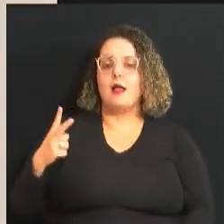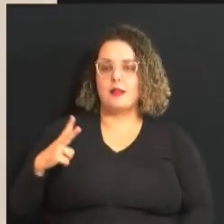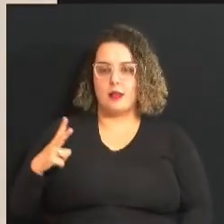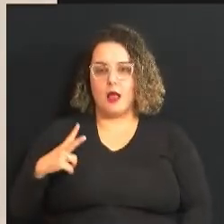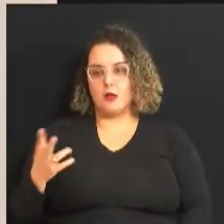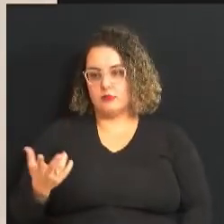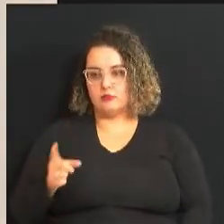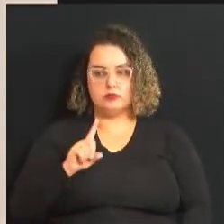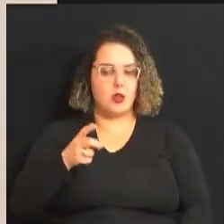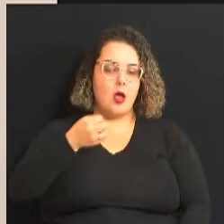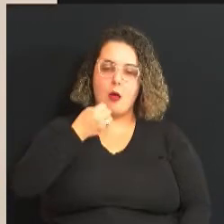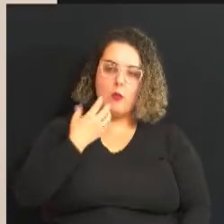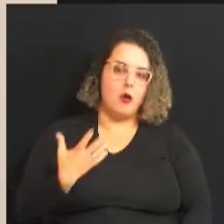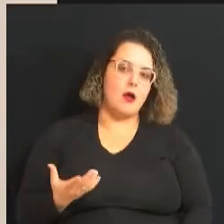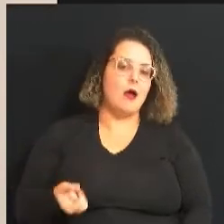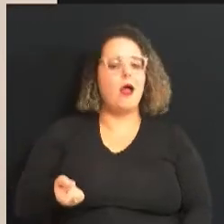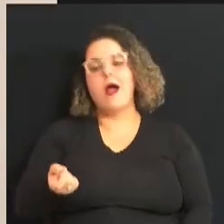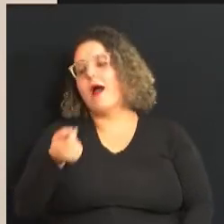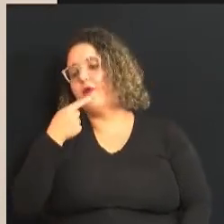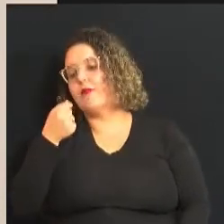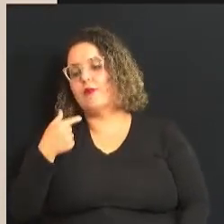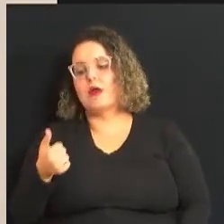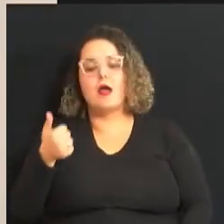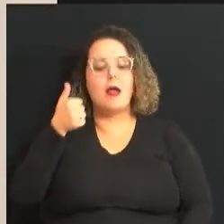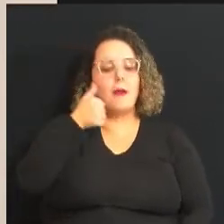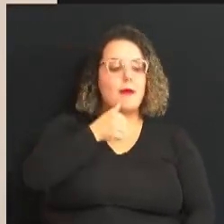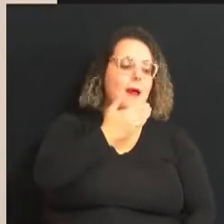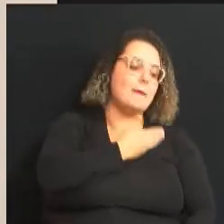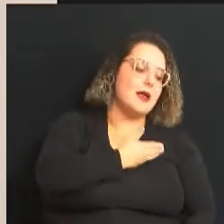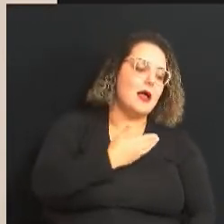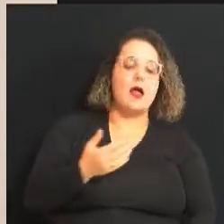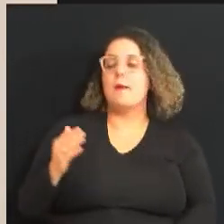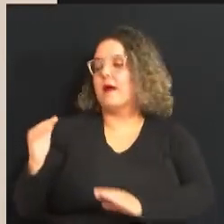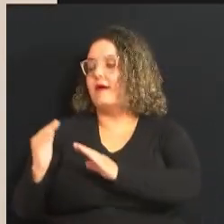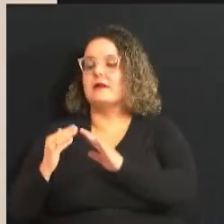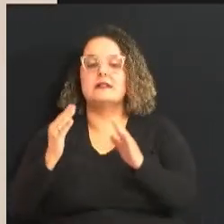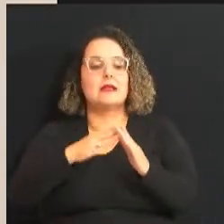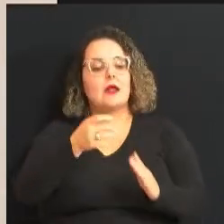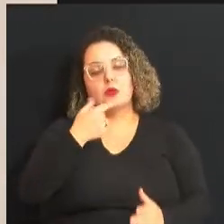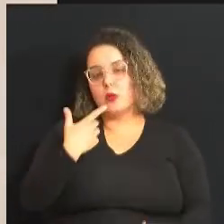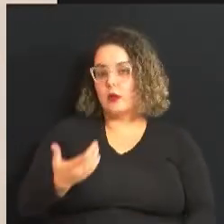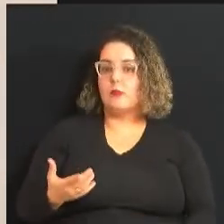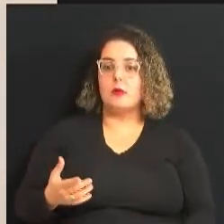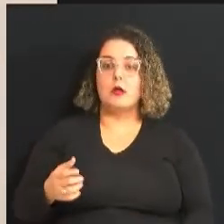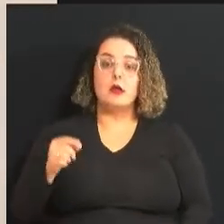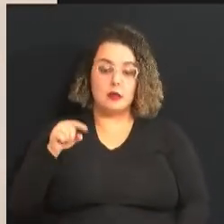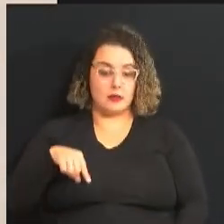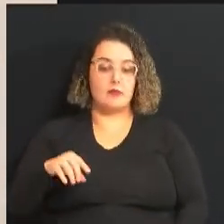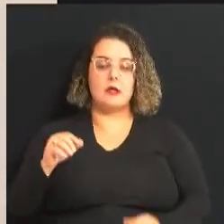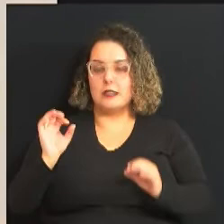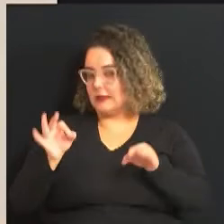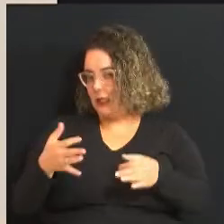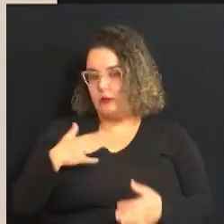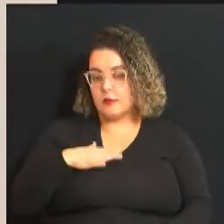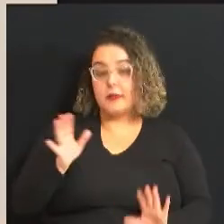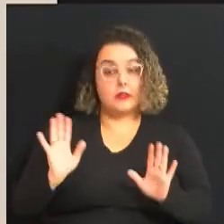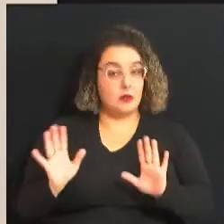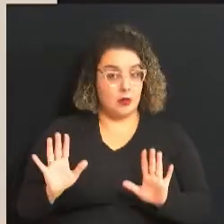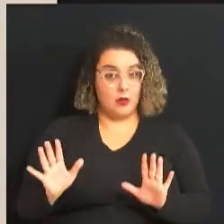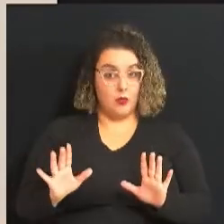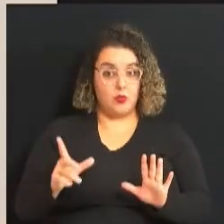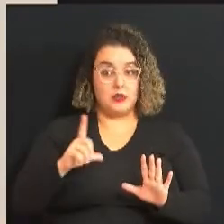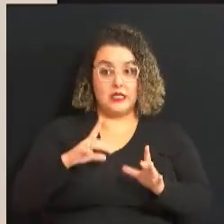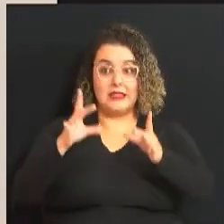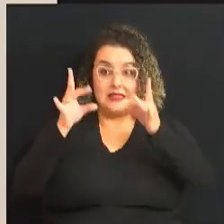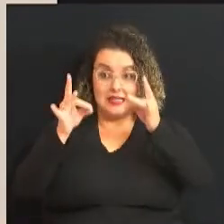bom assim, eu vou tomar isso que a minha amiga toma, minha vizinha toma e ela gosta, então vai dar certo para mim. Não. Existem critérios que a